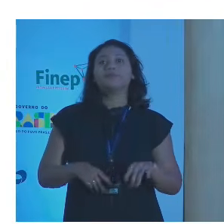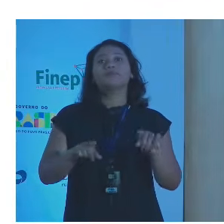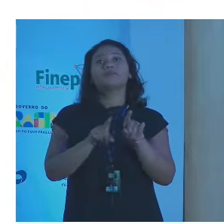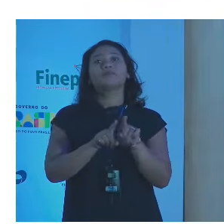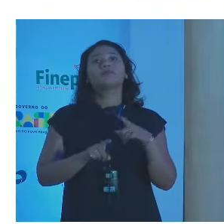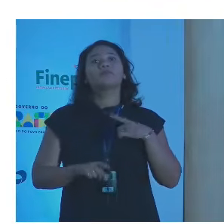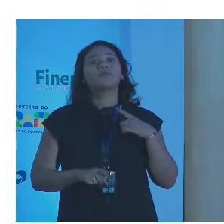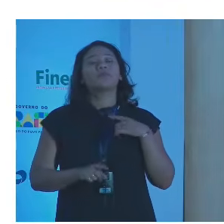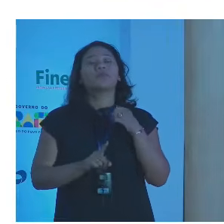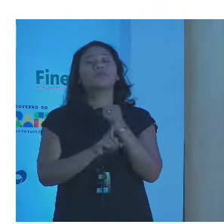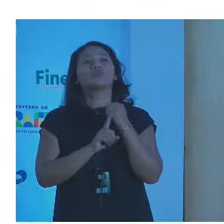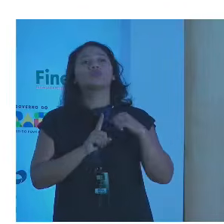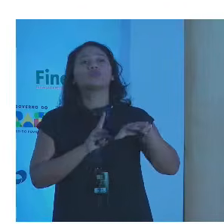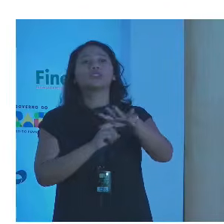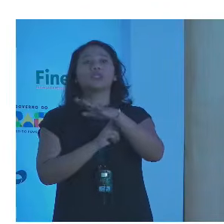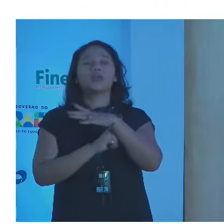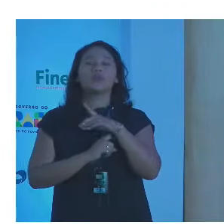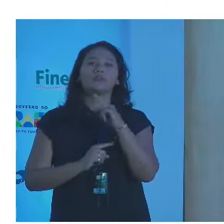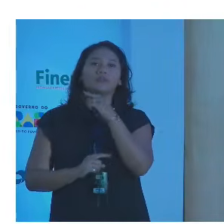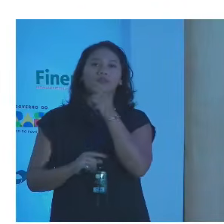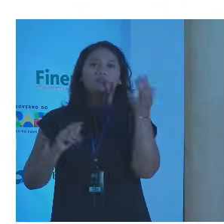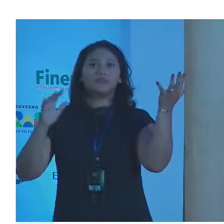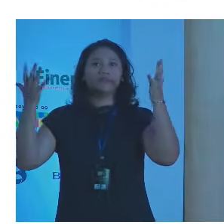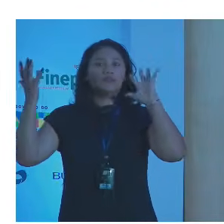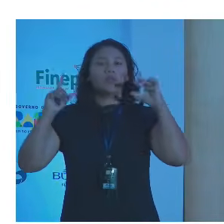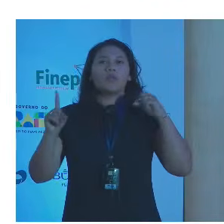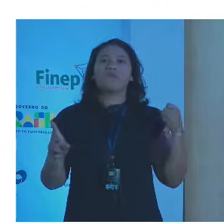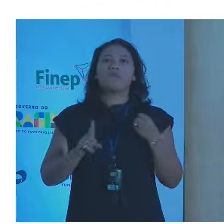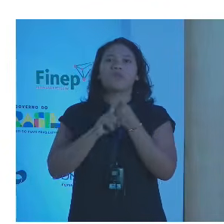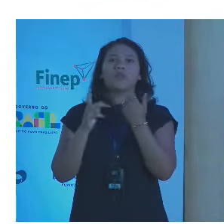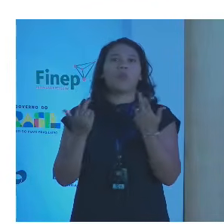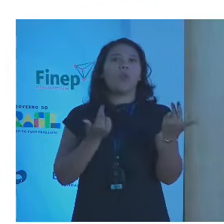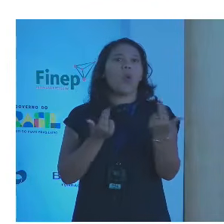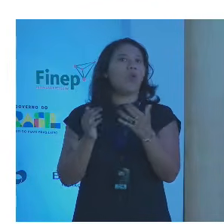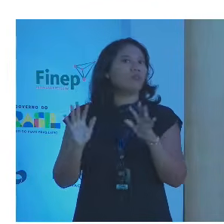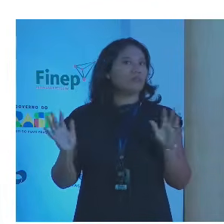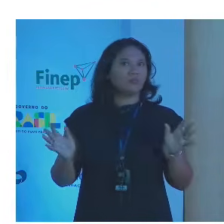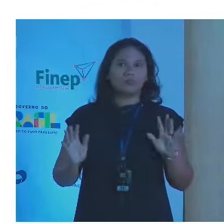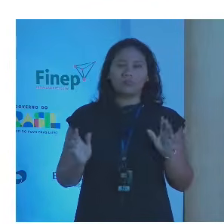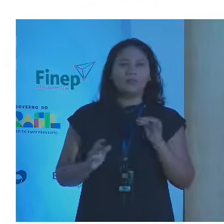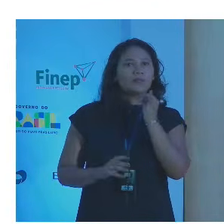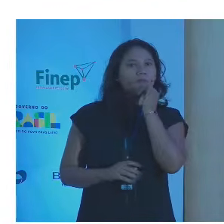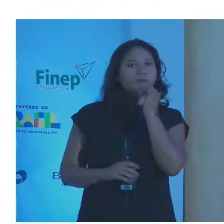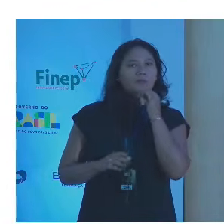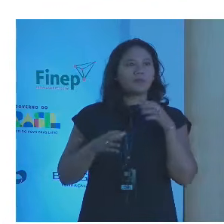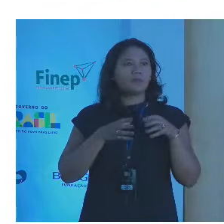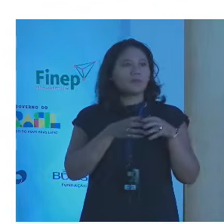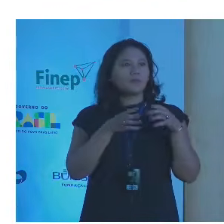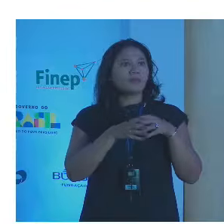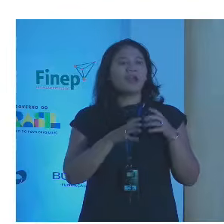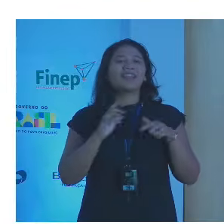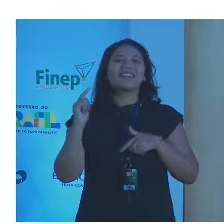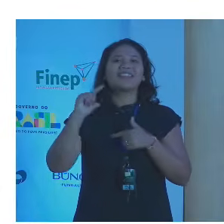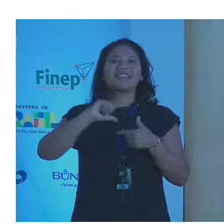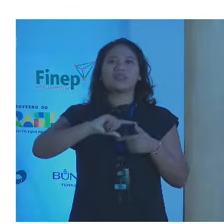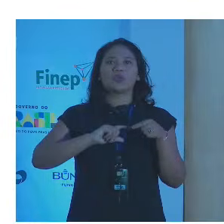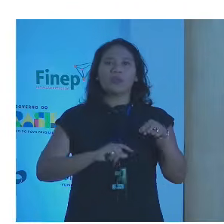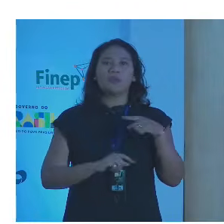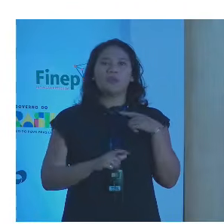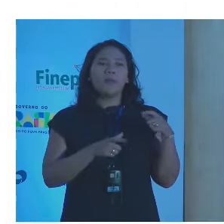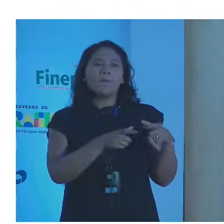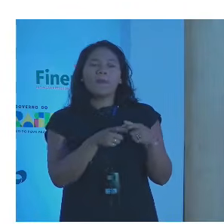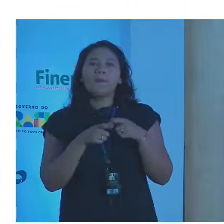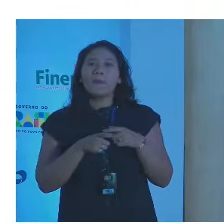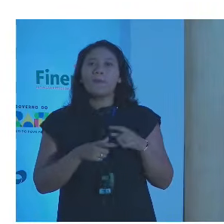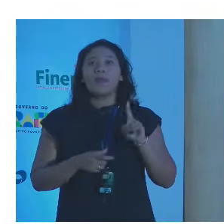tem uma questão social, né, que essas mudanças não afetam por igual todos, né? Por exemplo, as comunidades tradicionais pequenas da